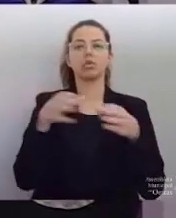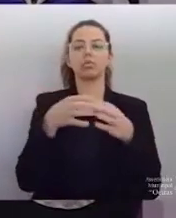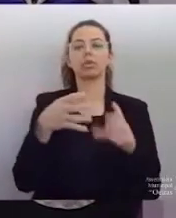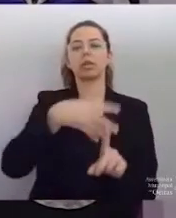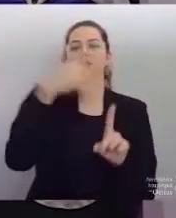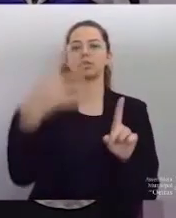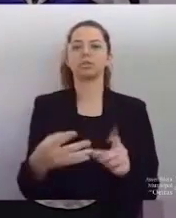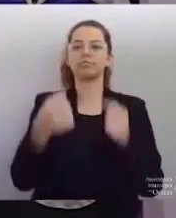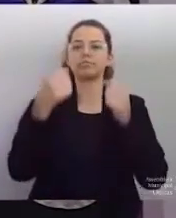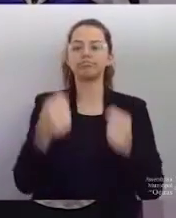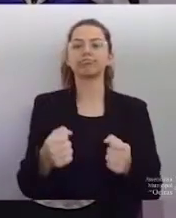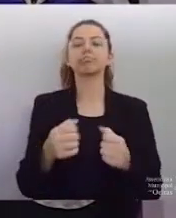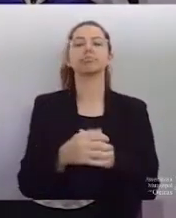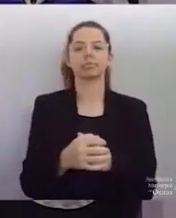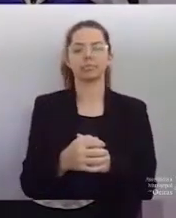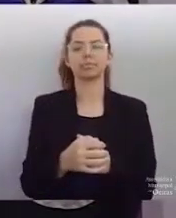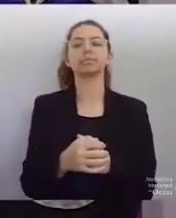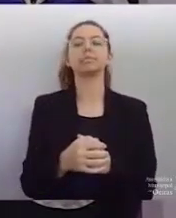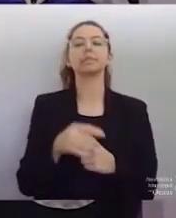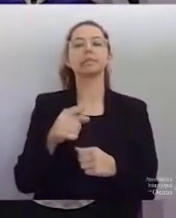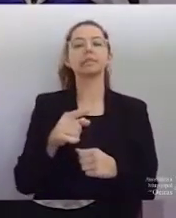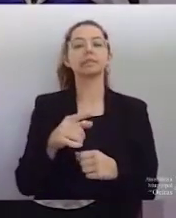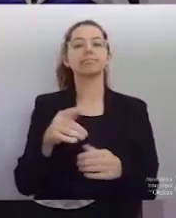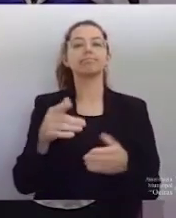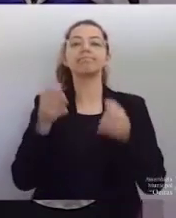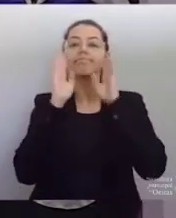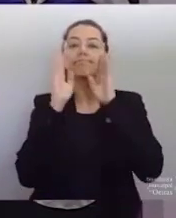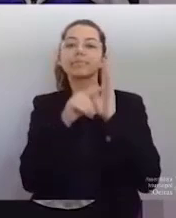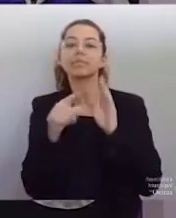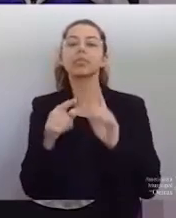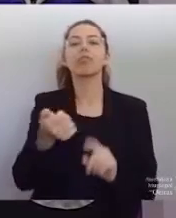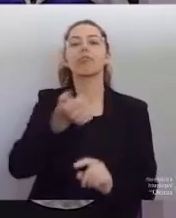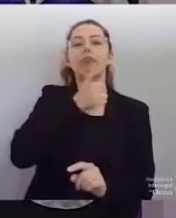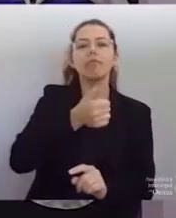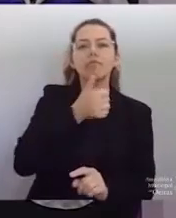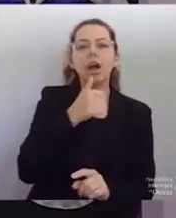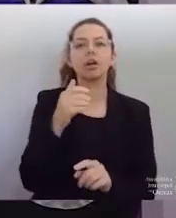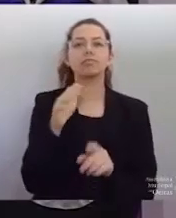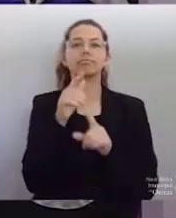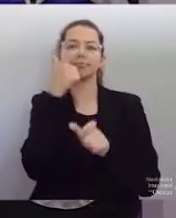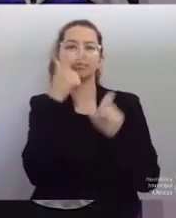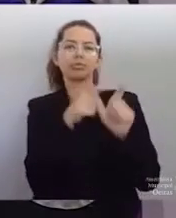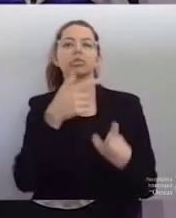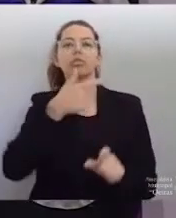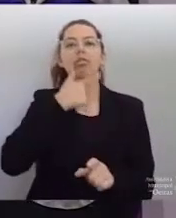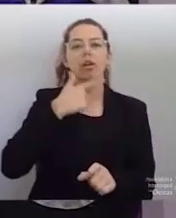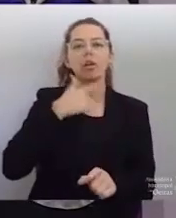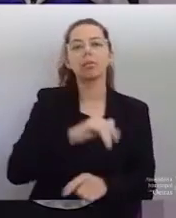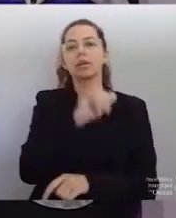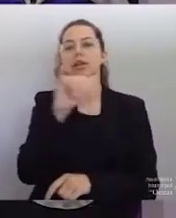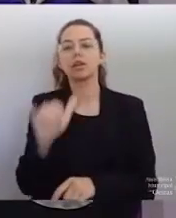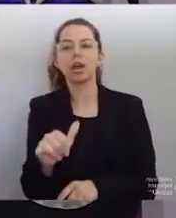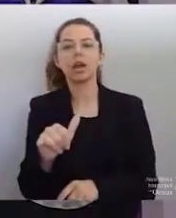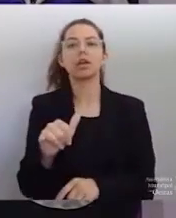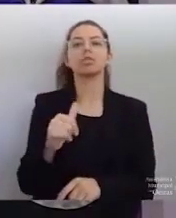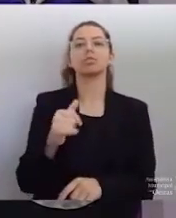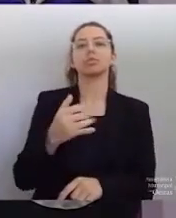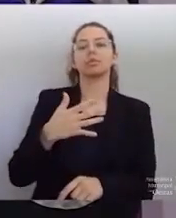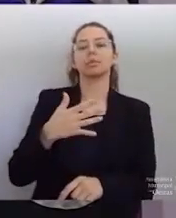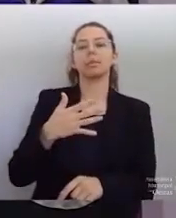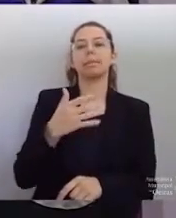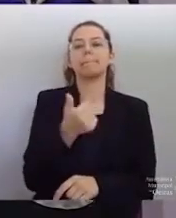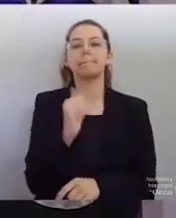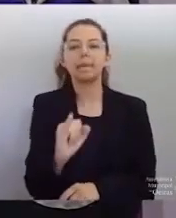LGBTI, chamando a atenção para a violência e discriminação de pessoas lésbicas, gay, bissexual,